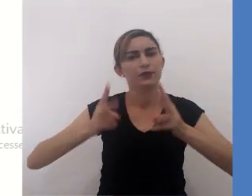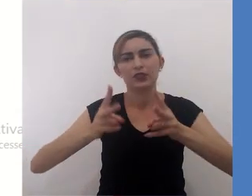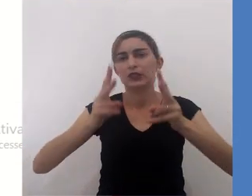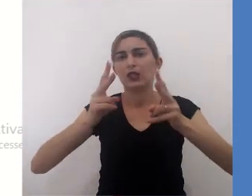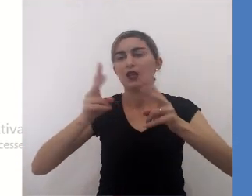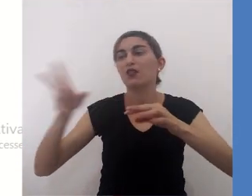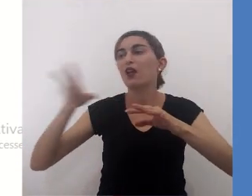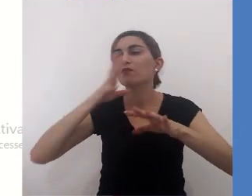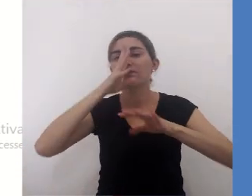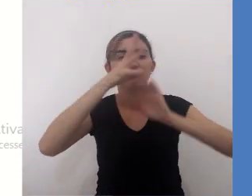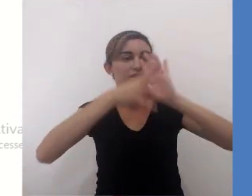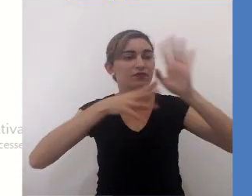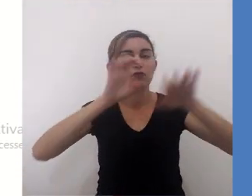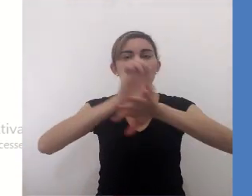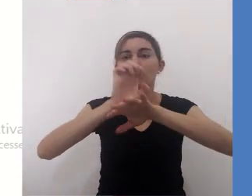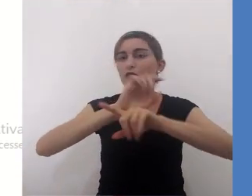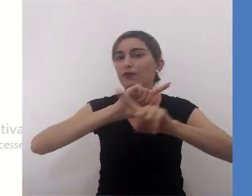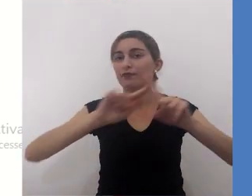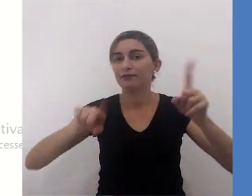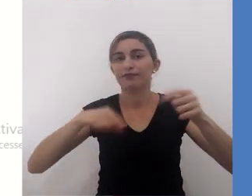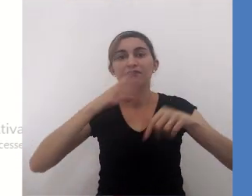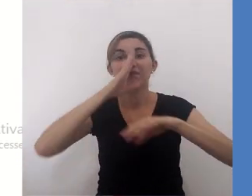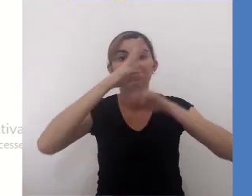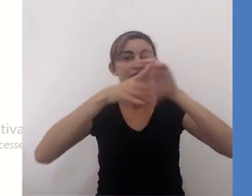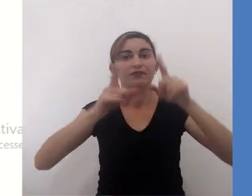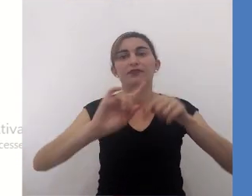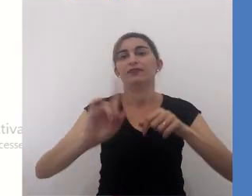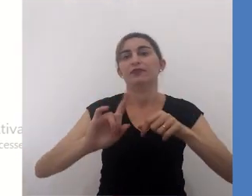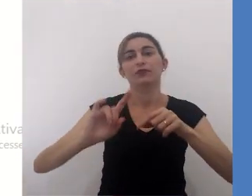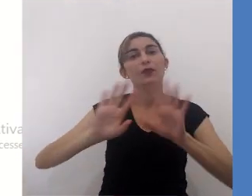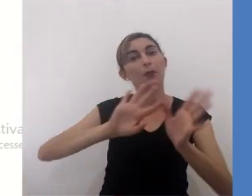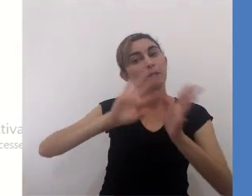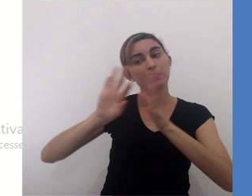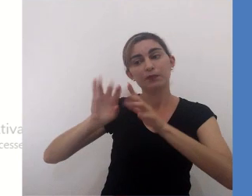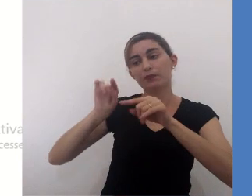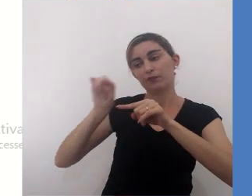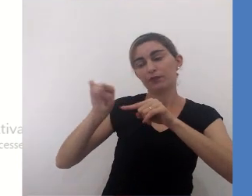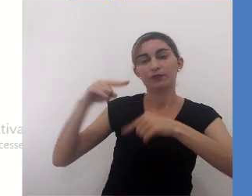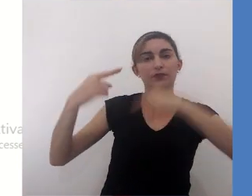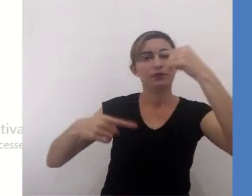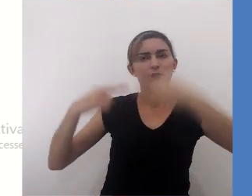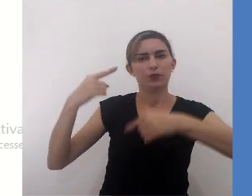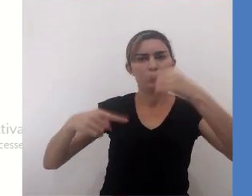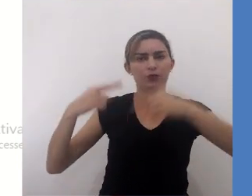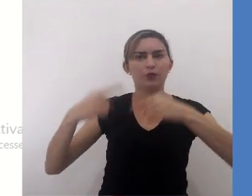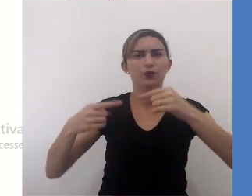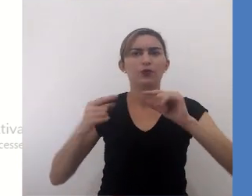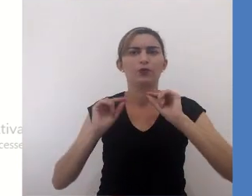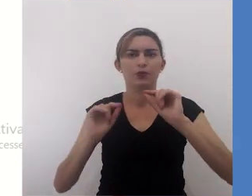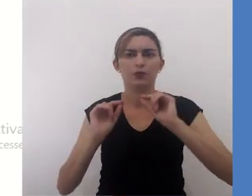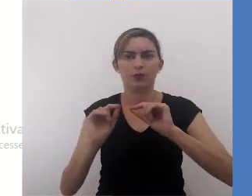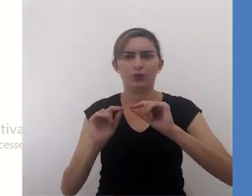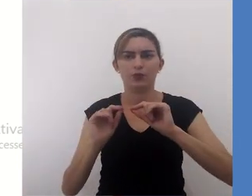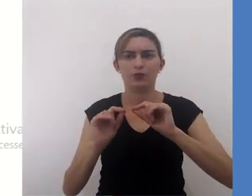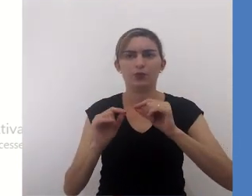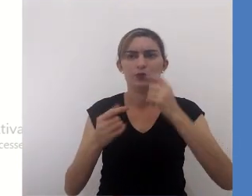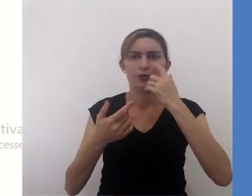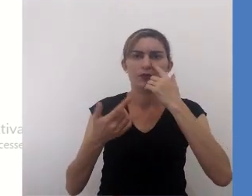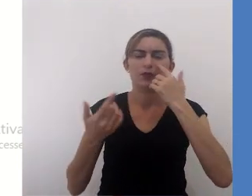Sem interferência do Estado. No campo político, a gente pode colocar a laicização do